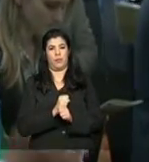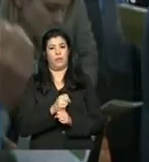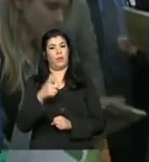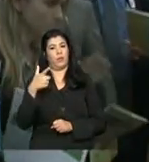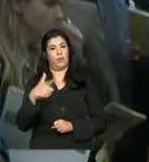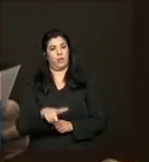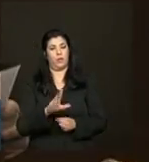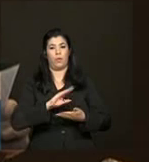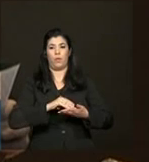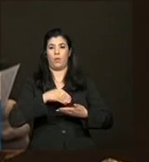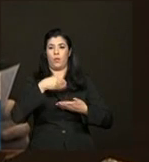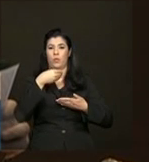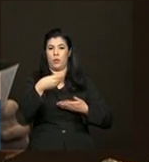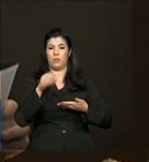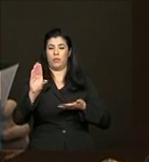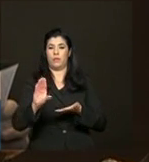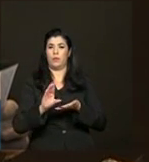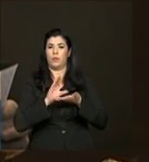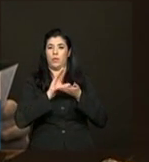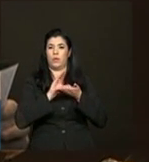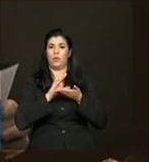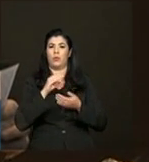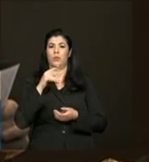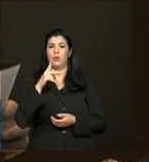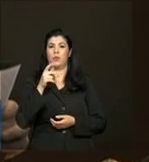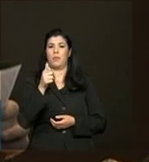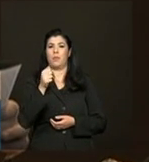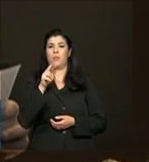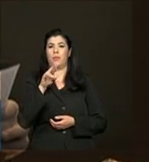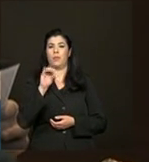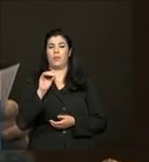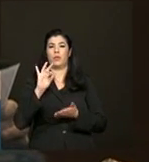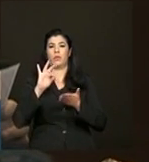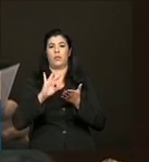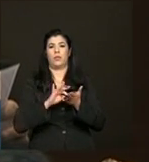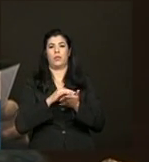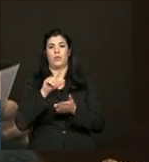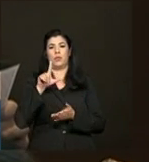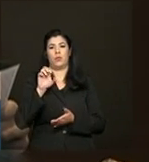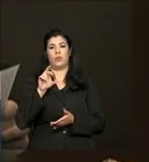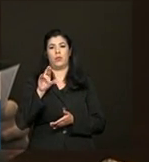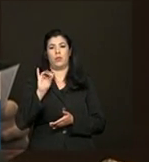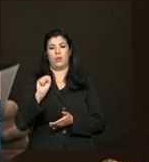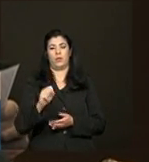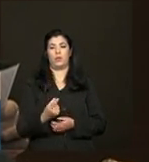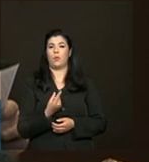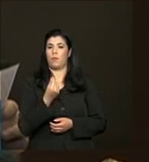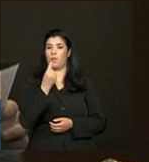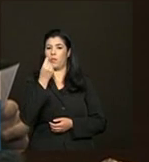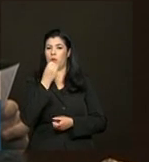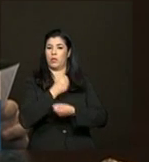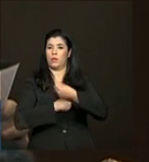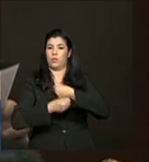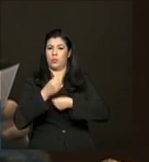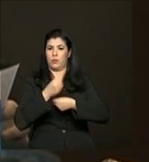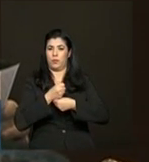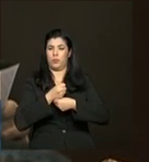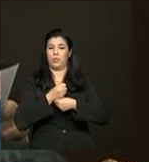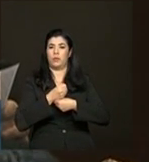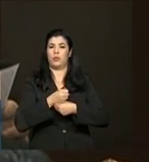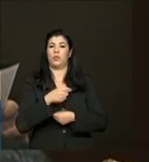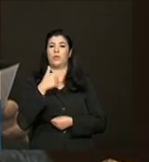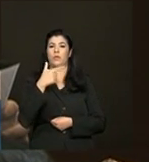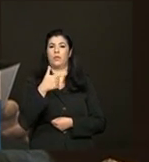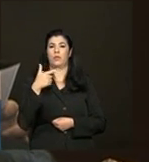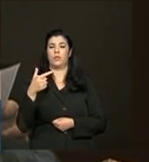Repetindo, envelope entregue pelo consórcio Paraíso, representado pelo escritório Lerosa, valor de receita anual permitida,